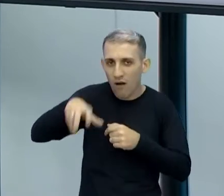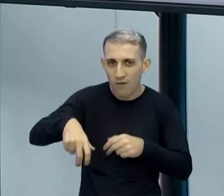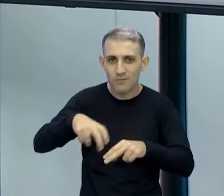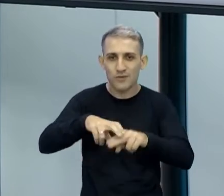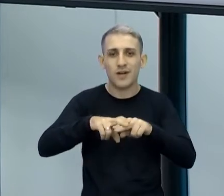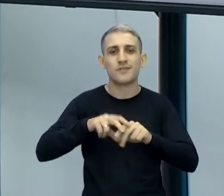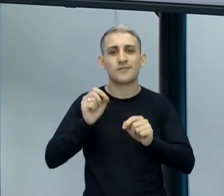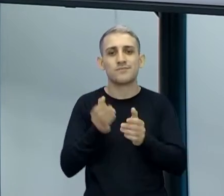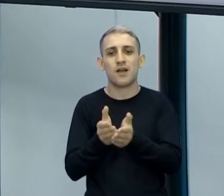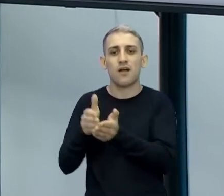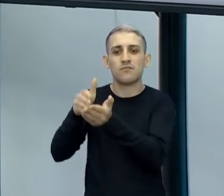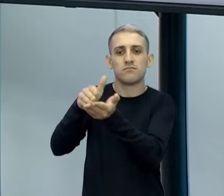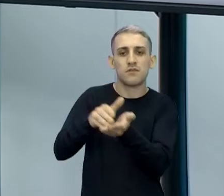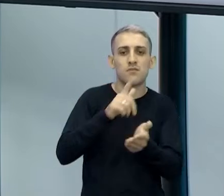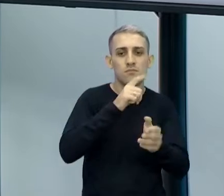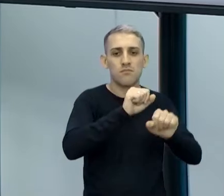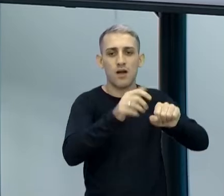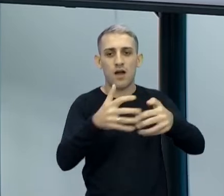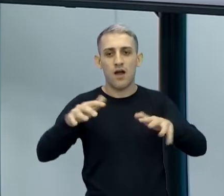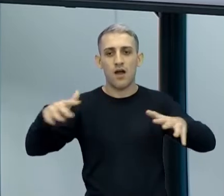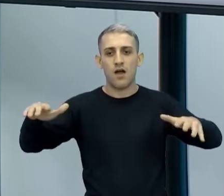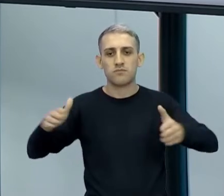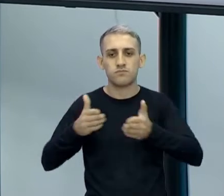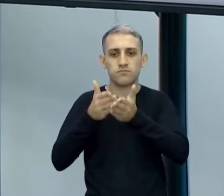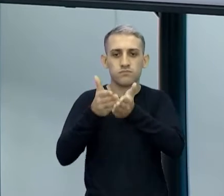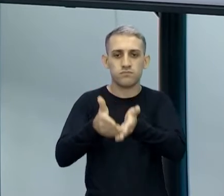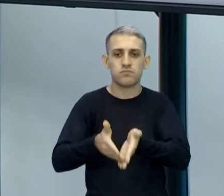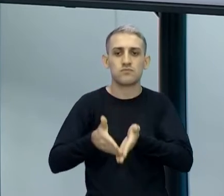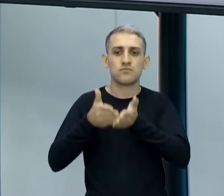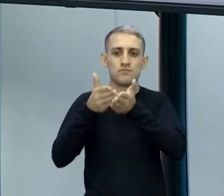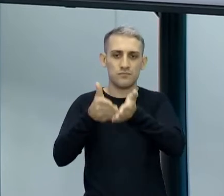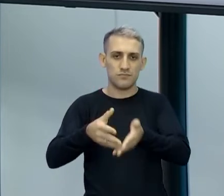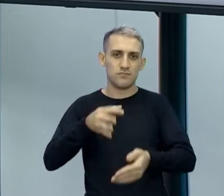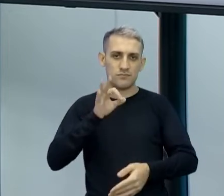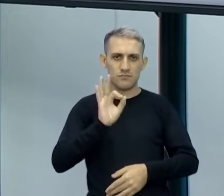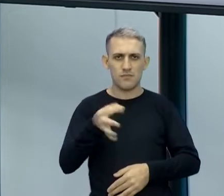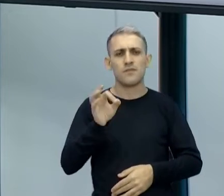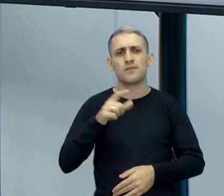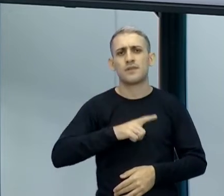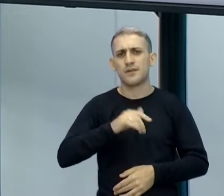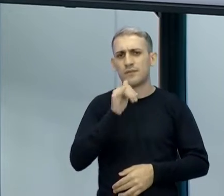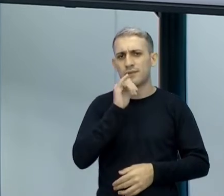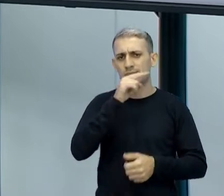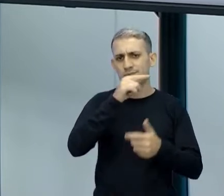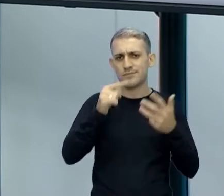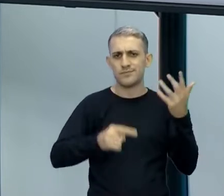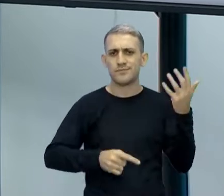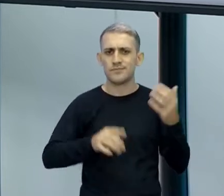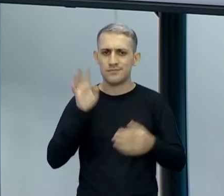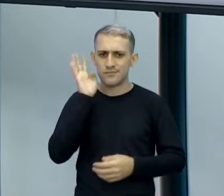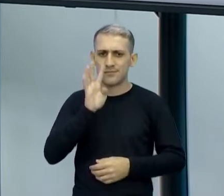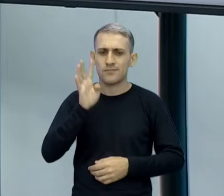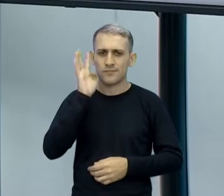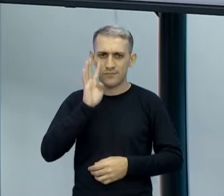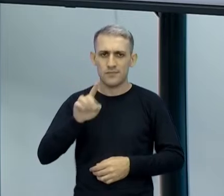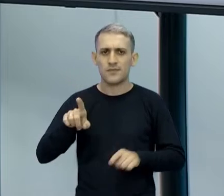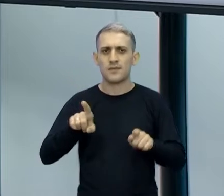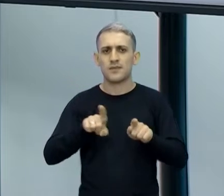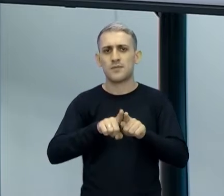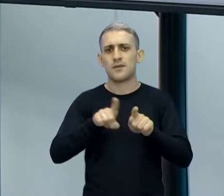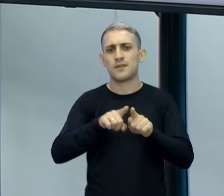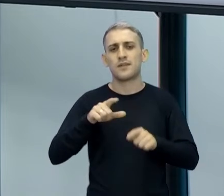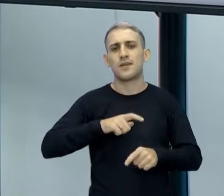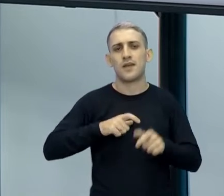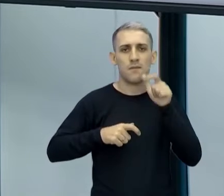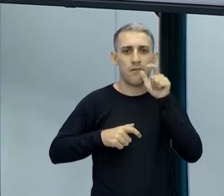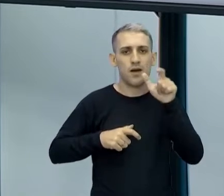balanço do mar, que ele é sempre constante, tá? Então, tem uns exemplos aí bem interessantes, uma aplicação aí da palavra,